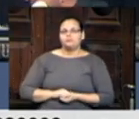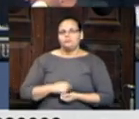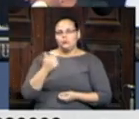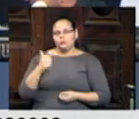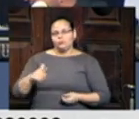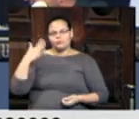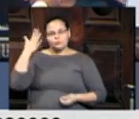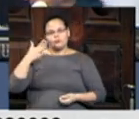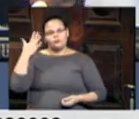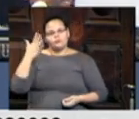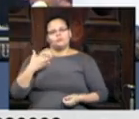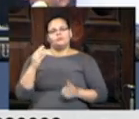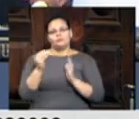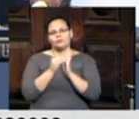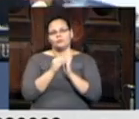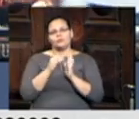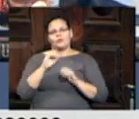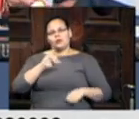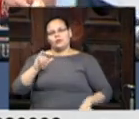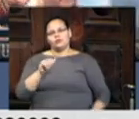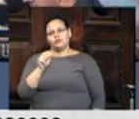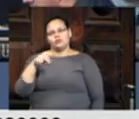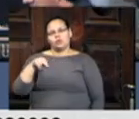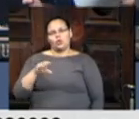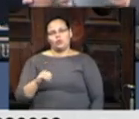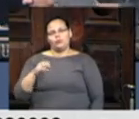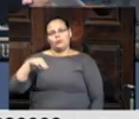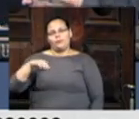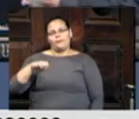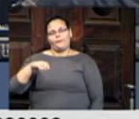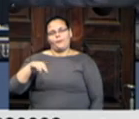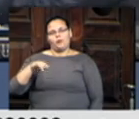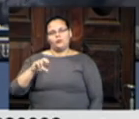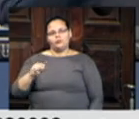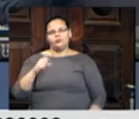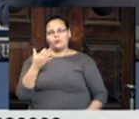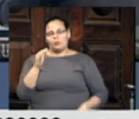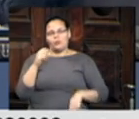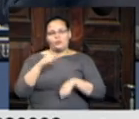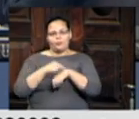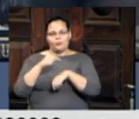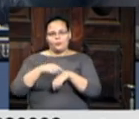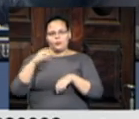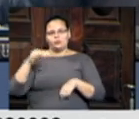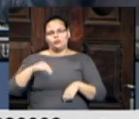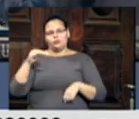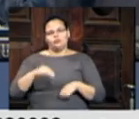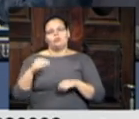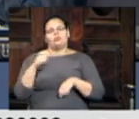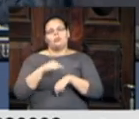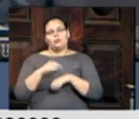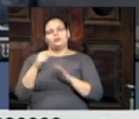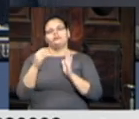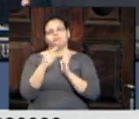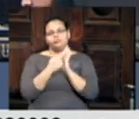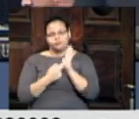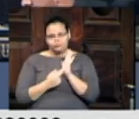Próximo orador inscrito é o nobre deputado Jânio Mendes. Vossa Excelência dispõe de 10 minutos no tempo